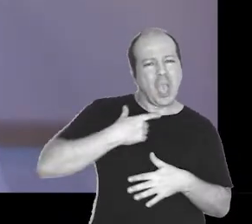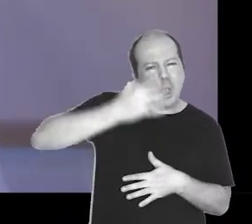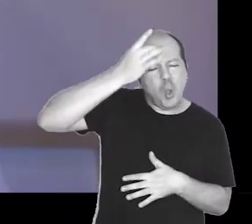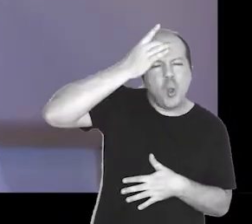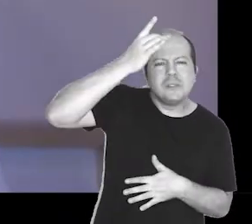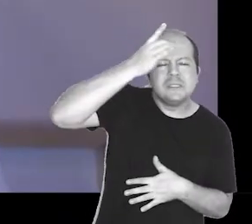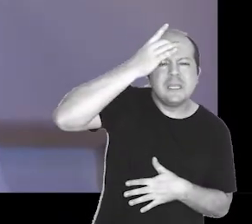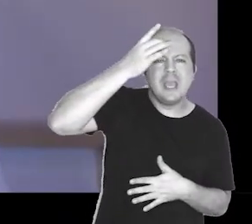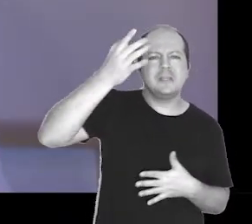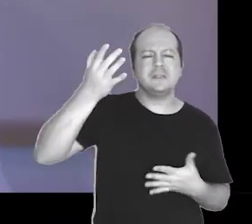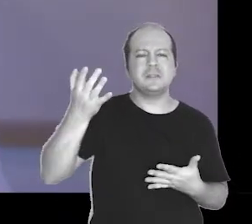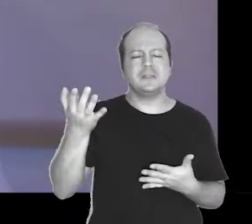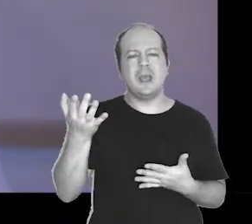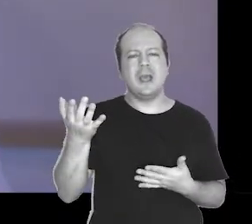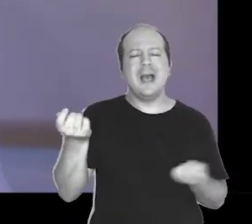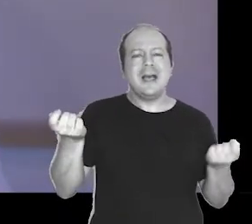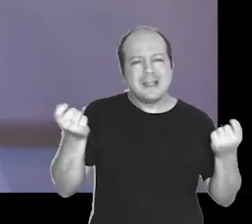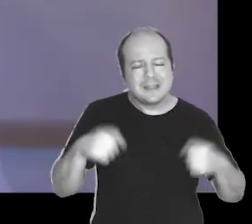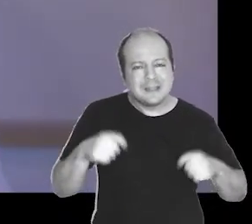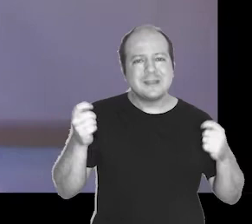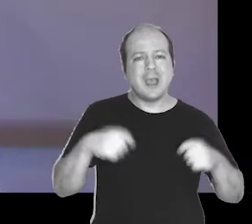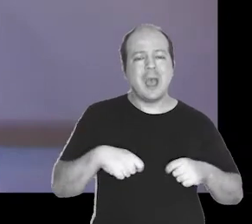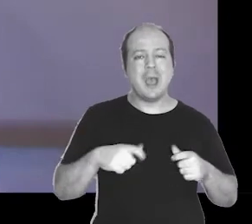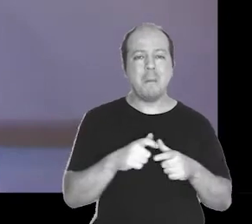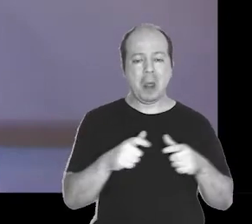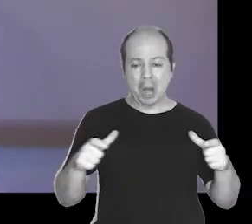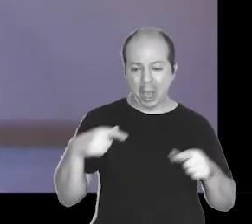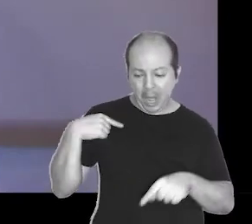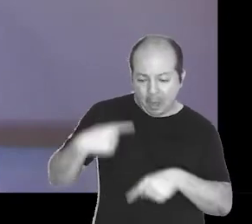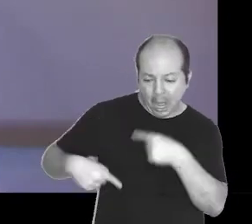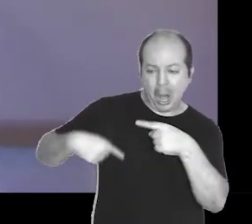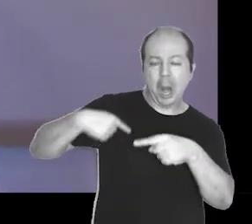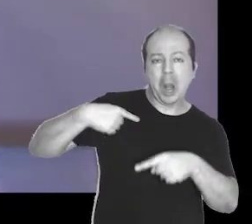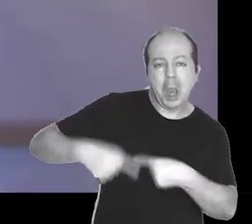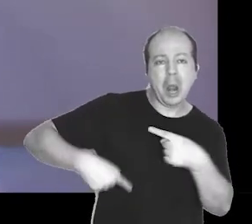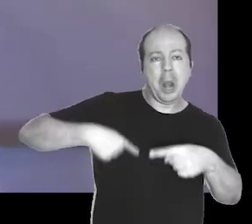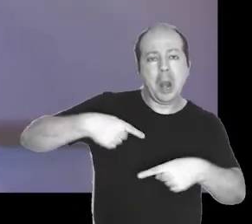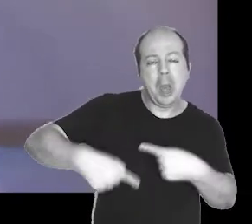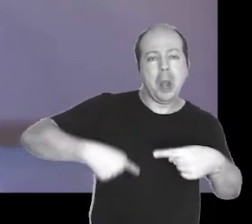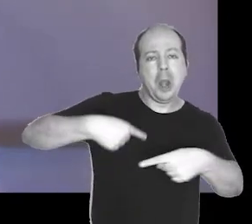inconsciência que garante a espécie. Como se vê,